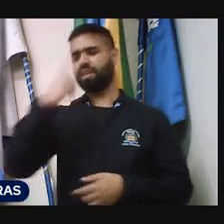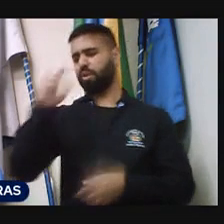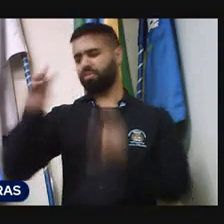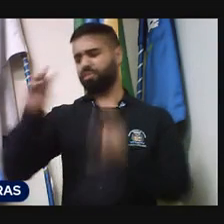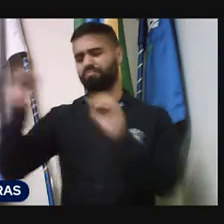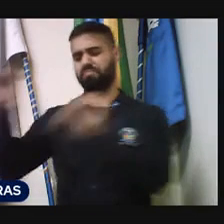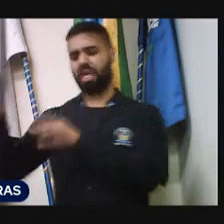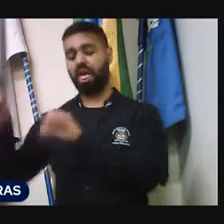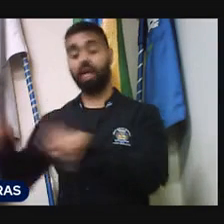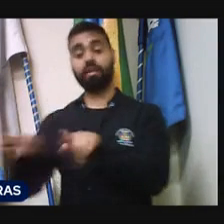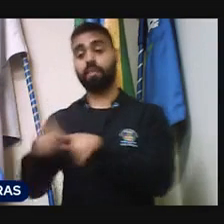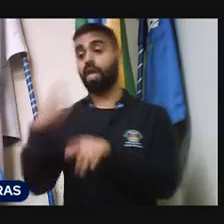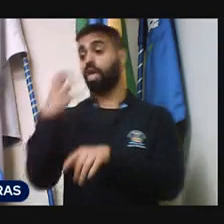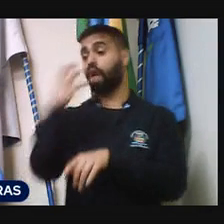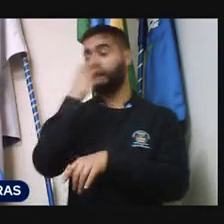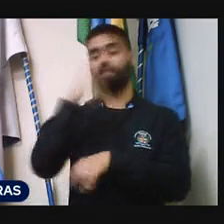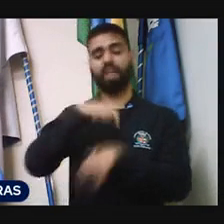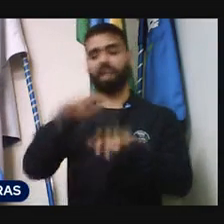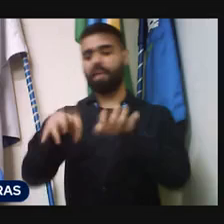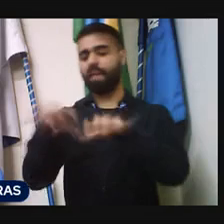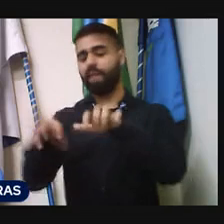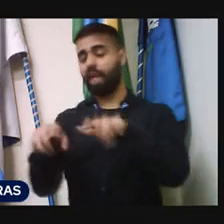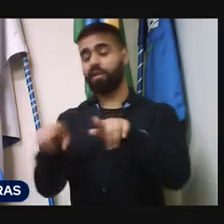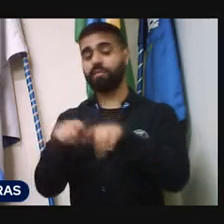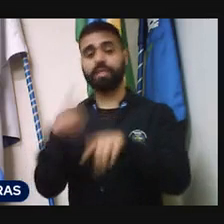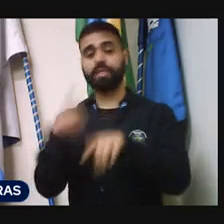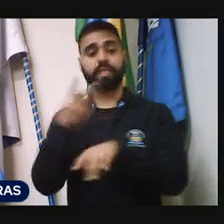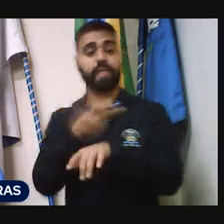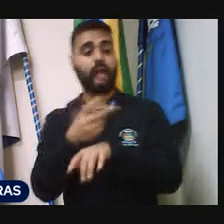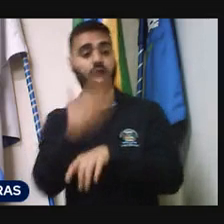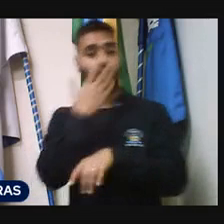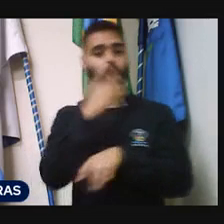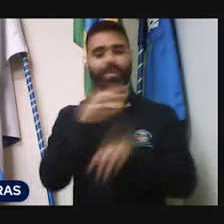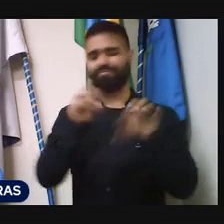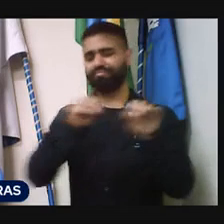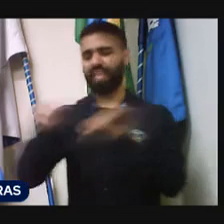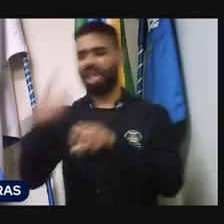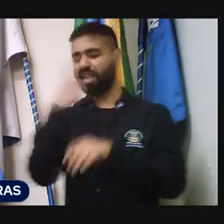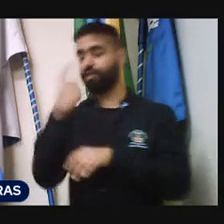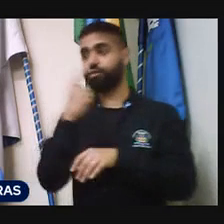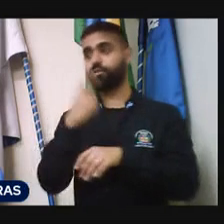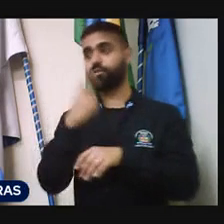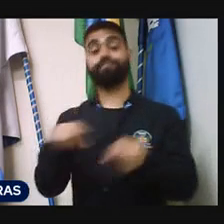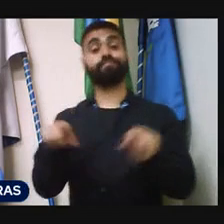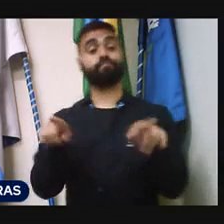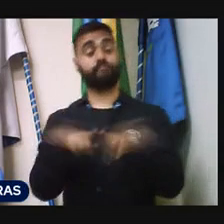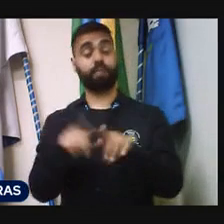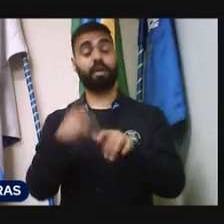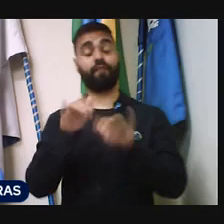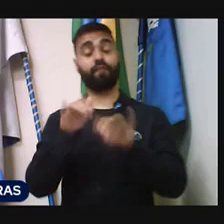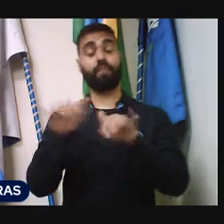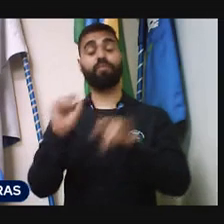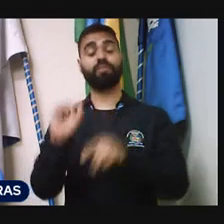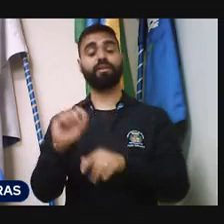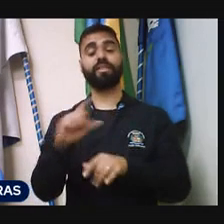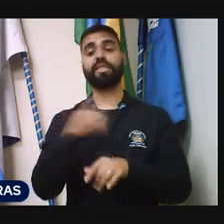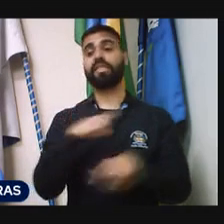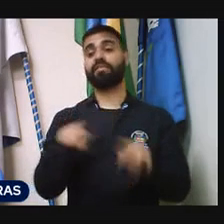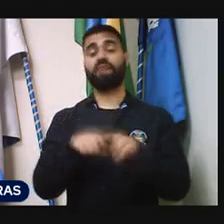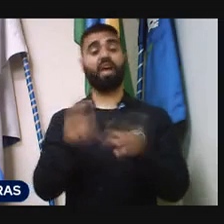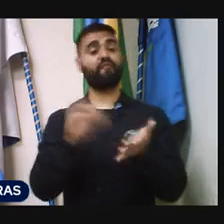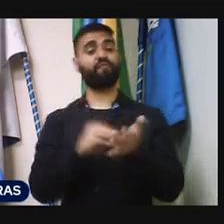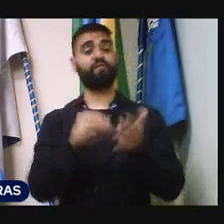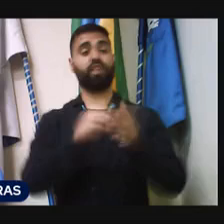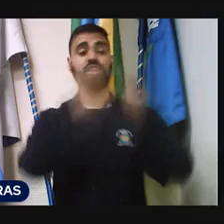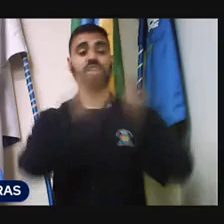ficando à mercê de cachorros que razão review à procura de comida espalhando lixo pelo chão e esse alto que há também o desrespeito